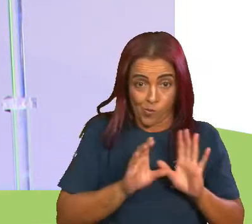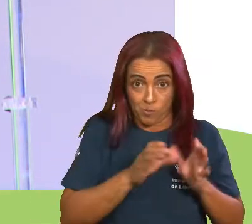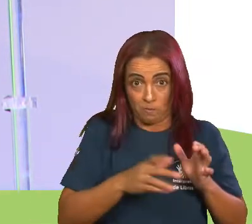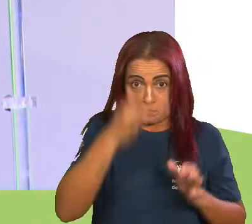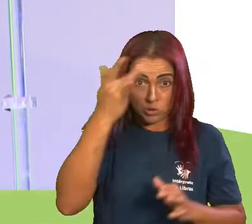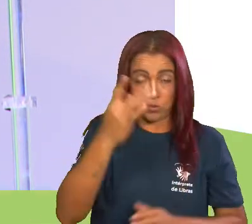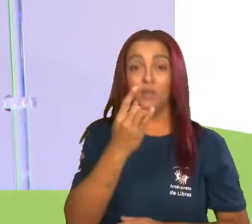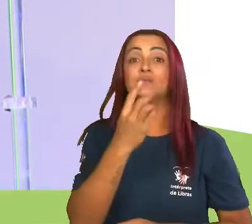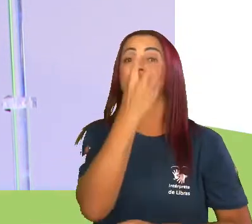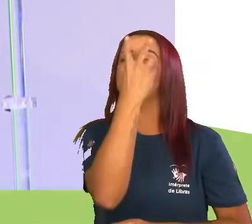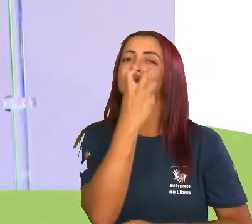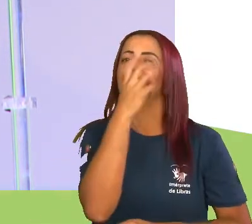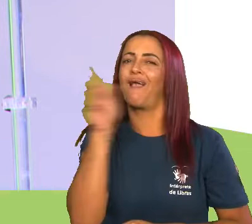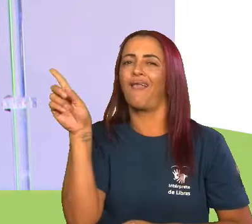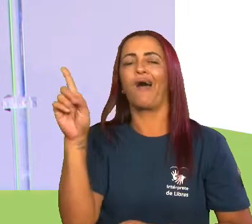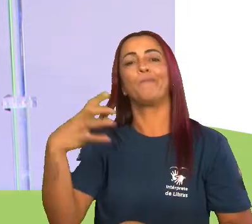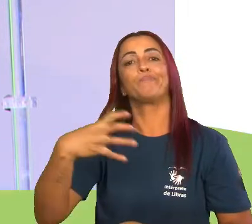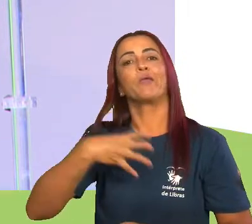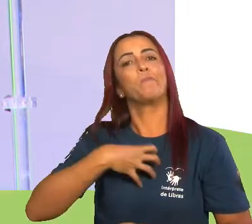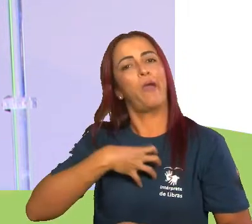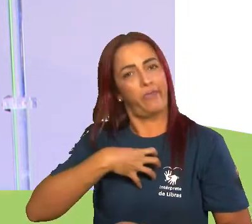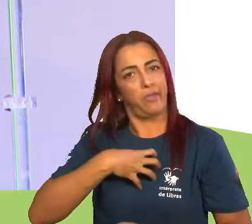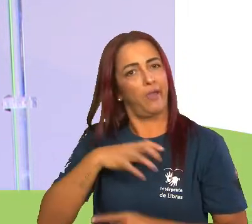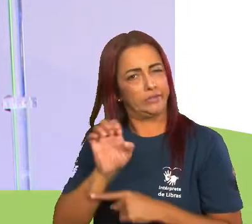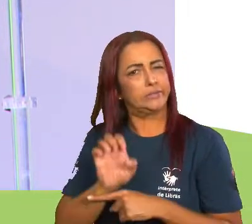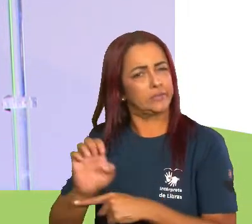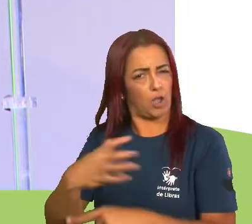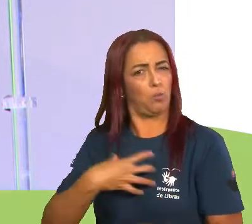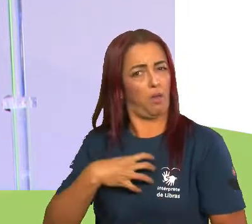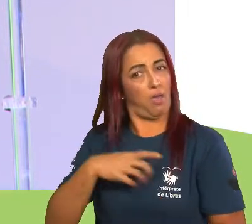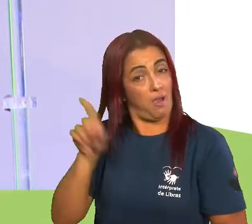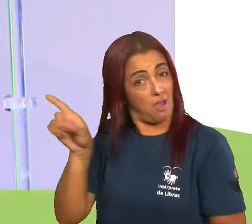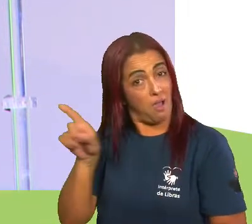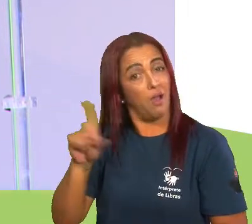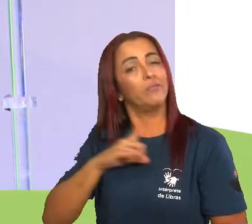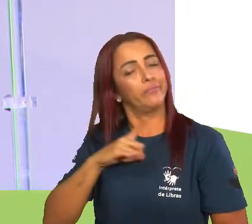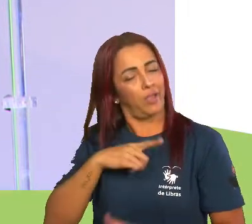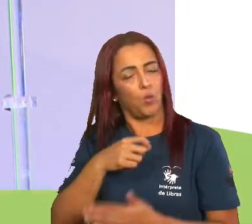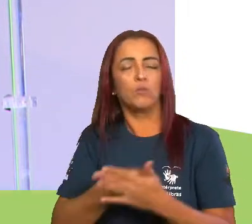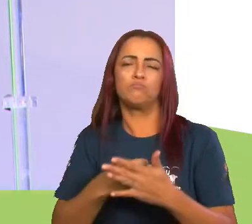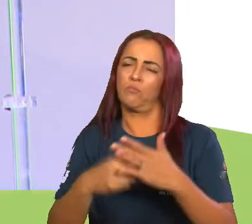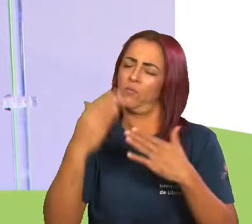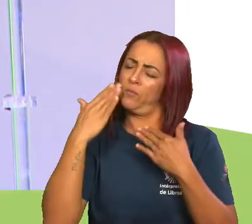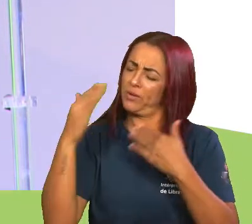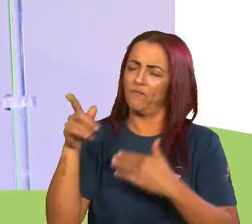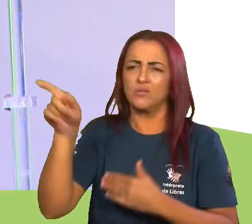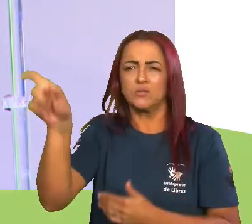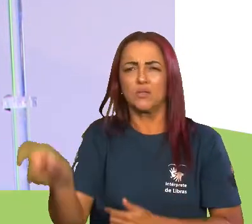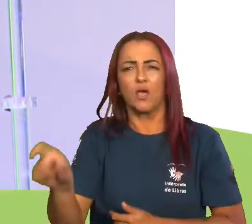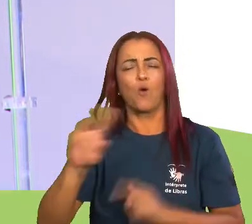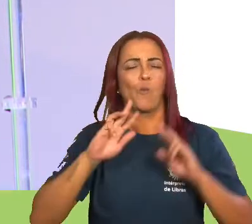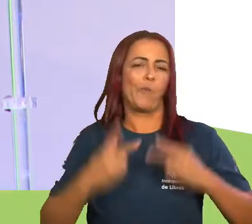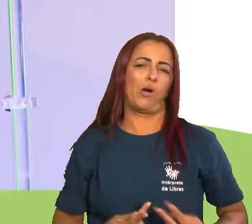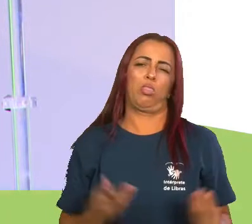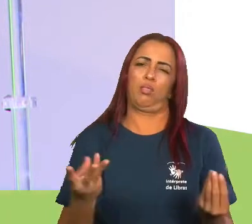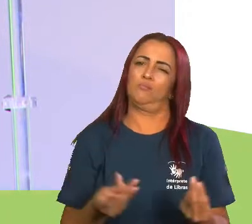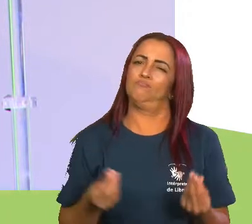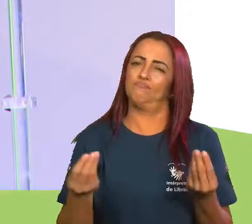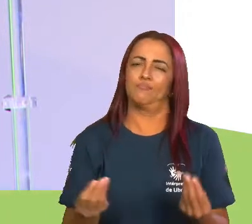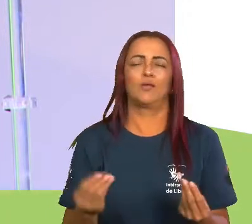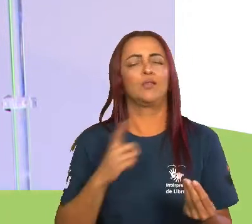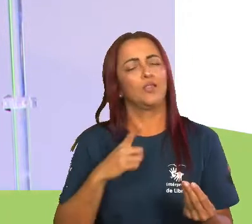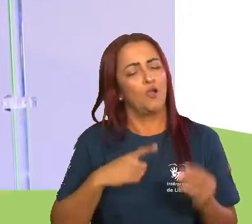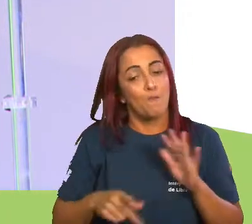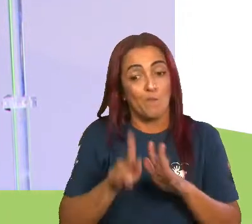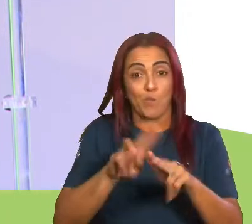muito obrigado por você ser essa pessoa tão humana, tão querida e com esse olhar tão carinhoso para a causa das